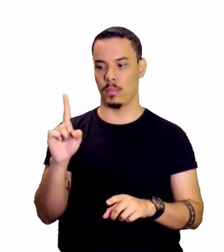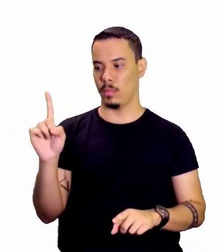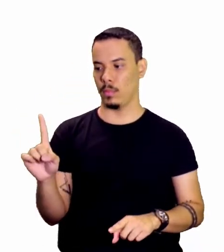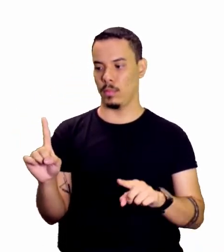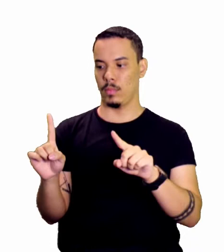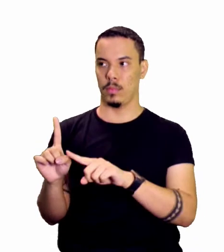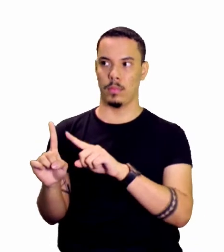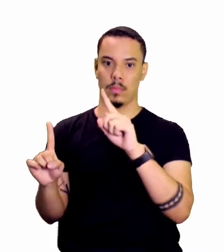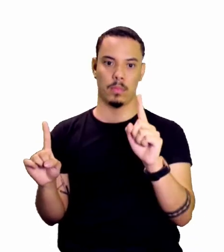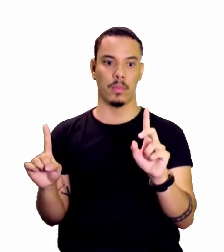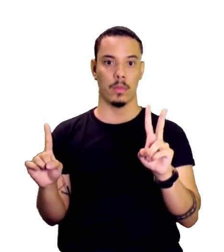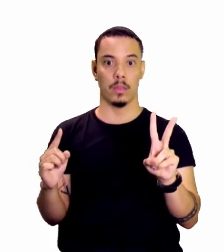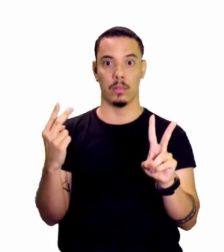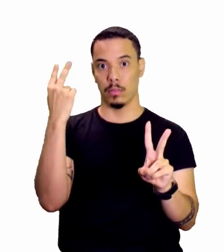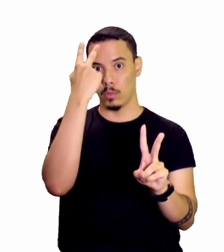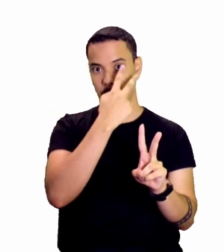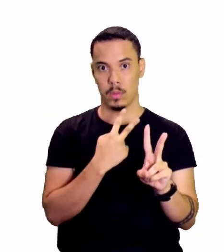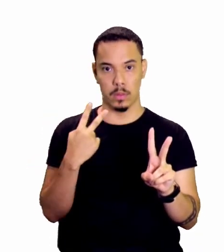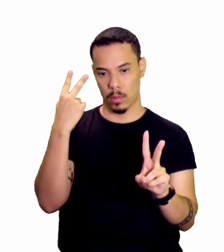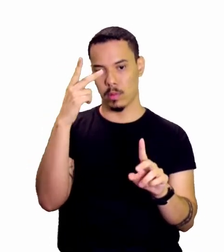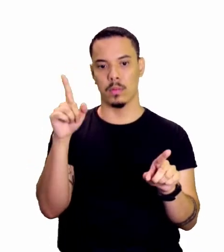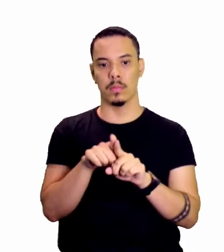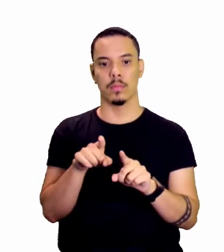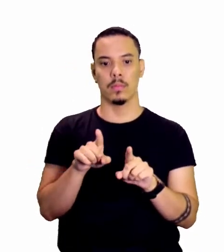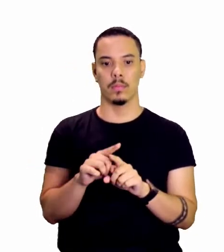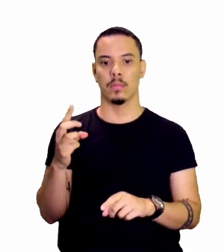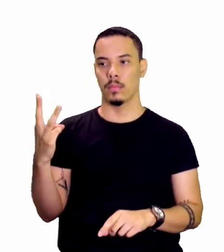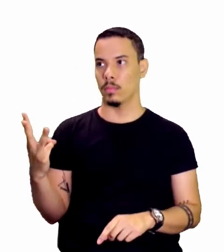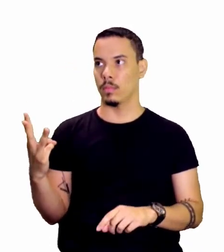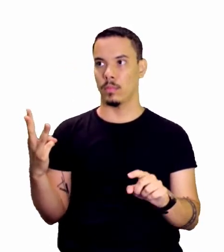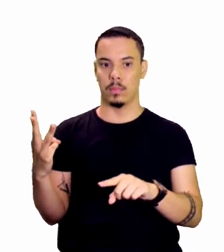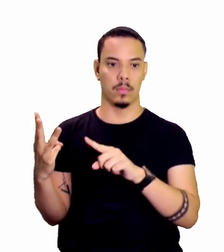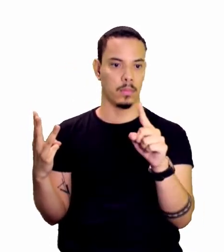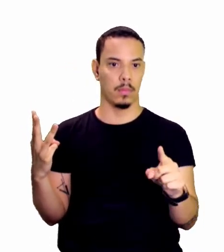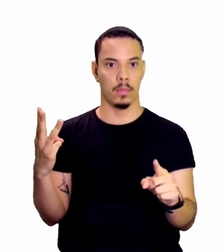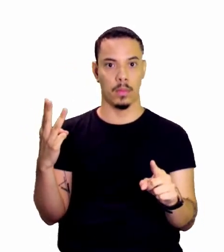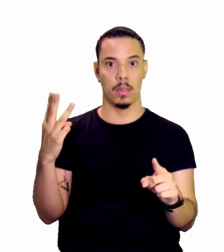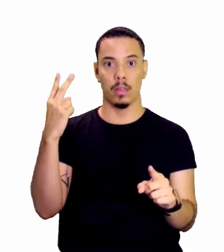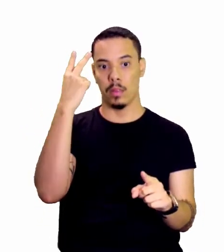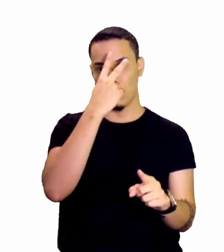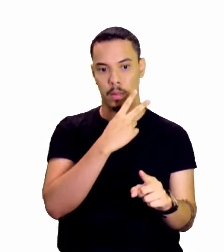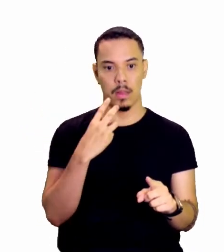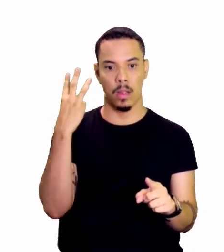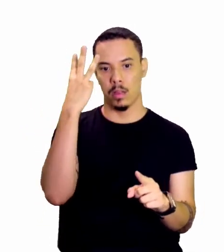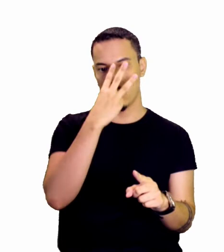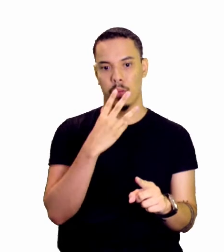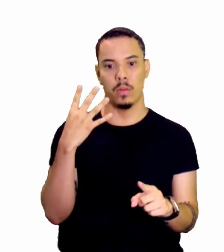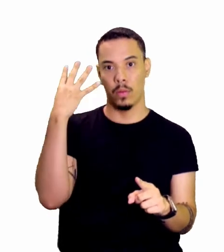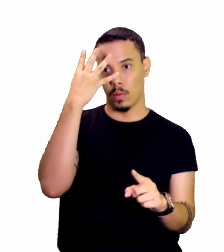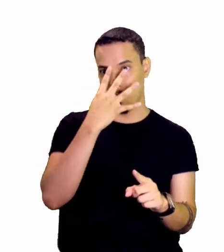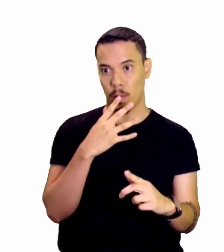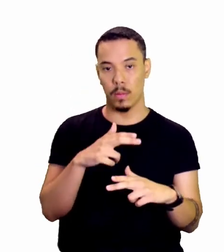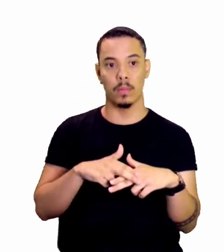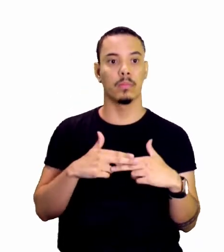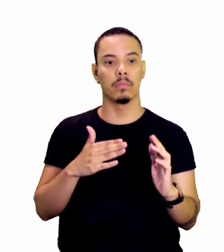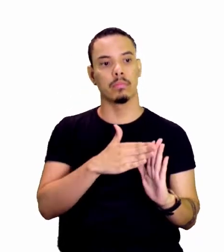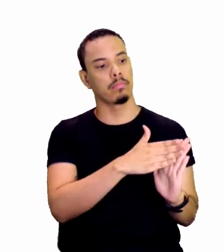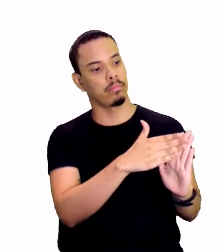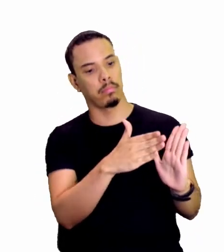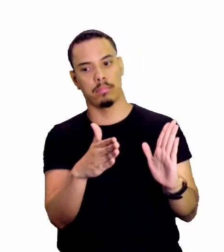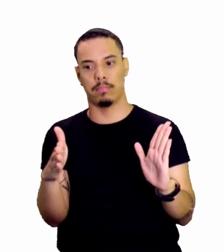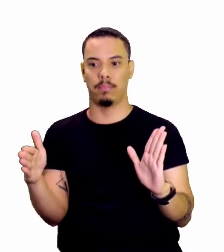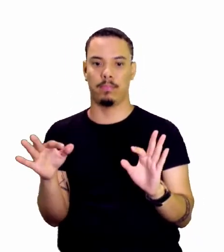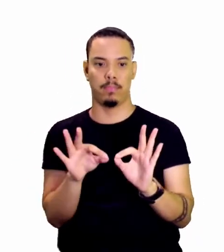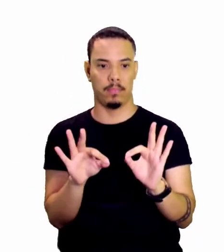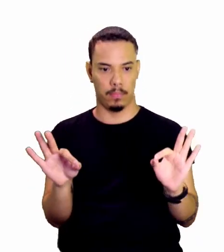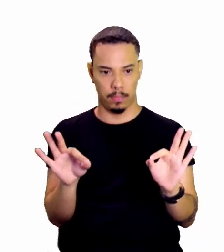nossa segunda hora de viagem e também nas outras duas horas de viagem então ele vai ter uma distância aqui ó percorrida